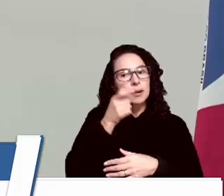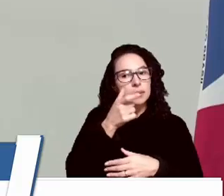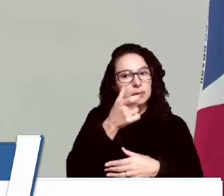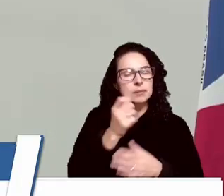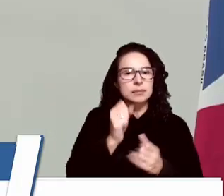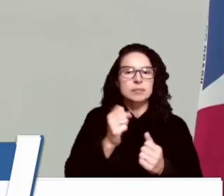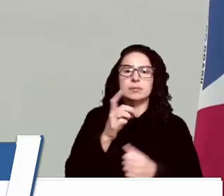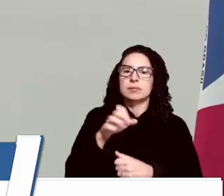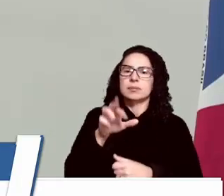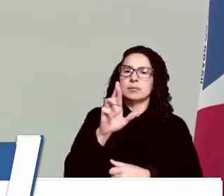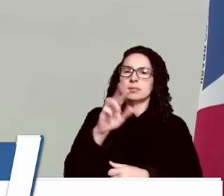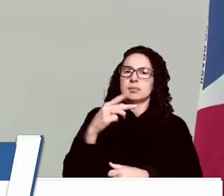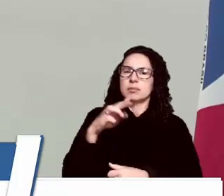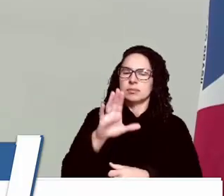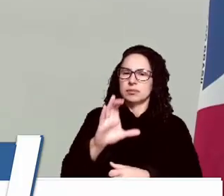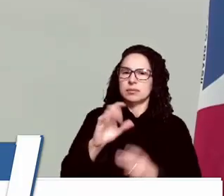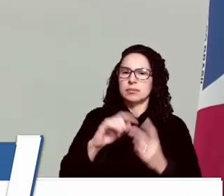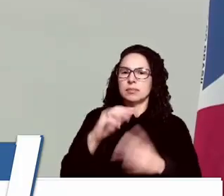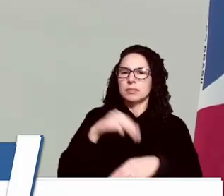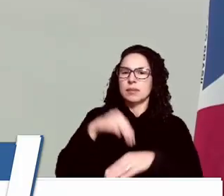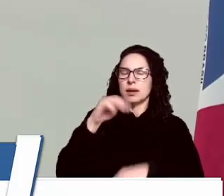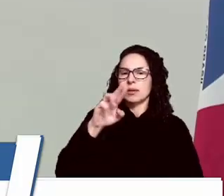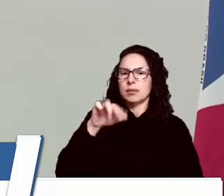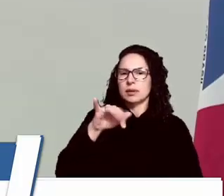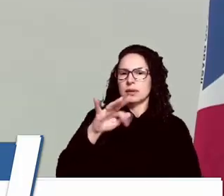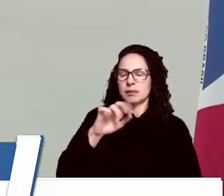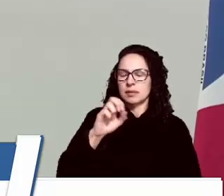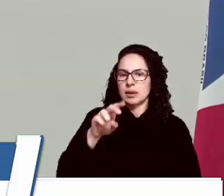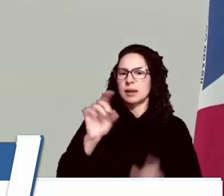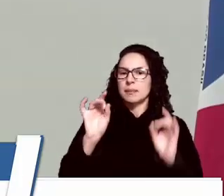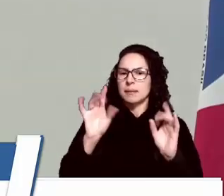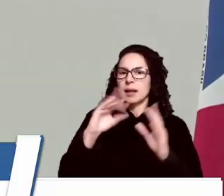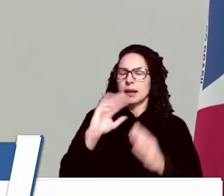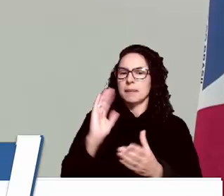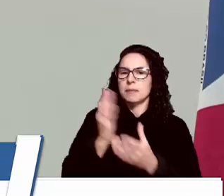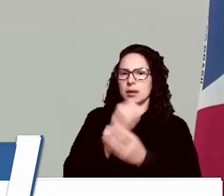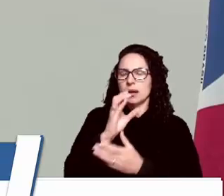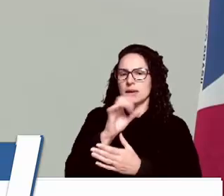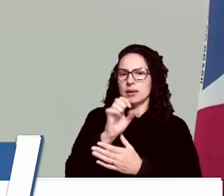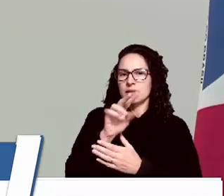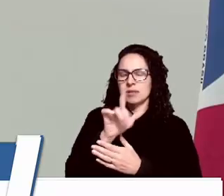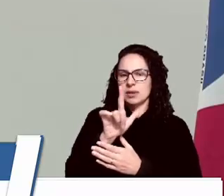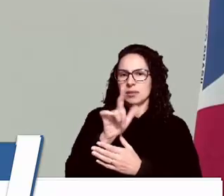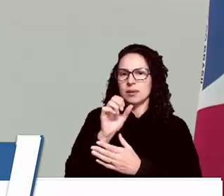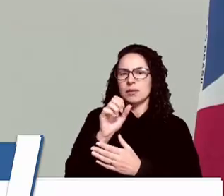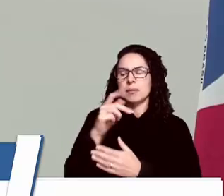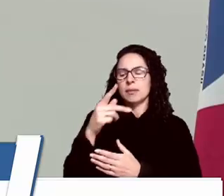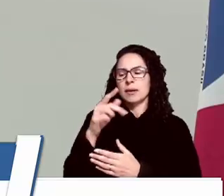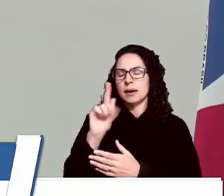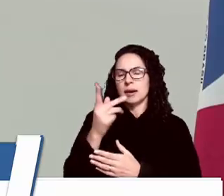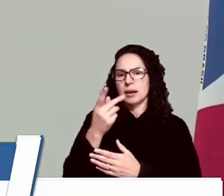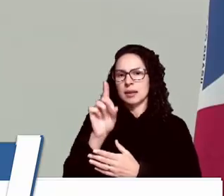pela PUC, mestre pela Unifran, especialista em processo civil e psicanálise, PhD em retórica